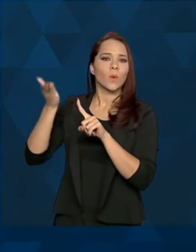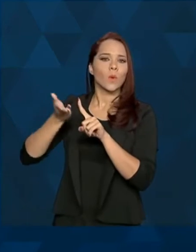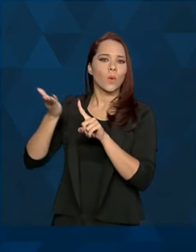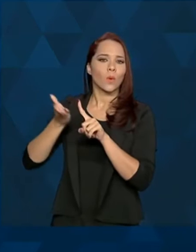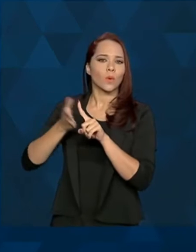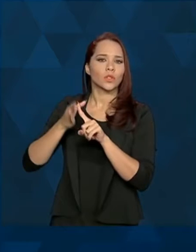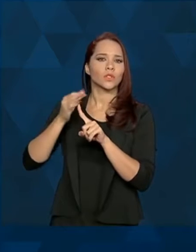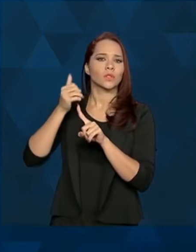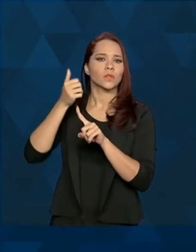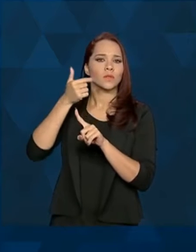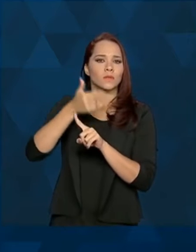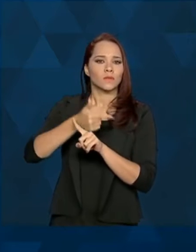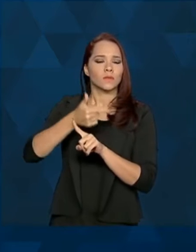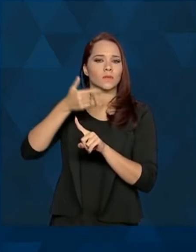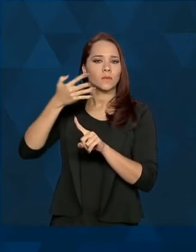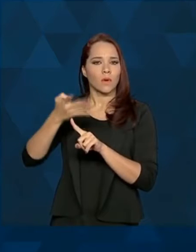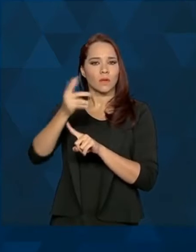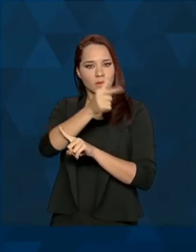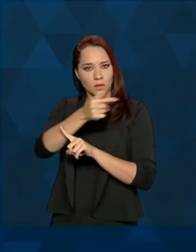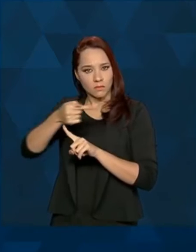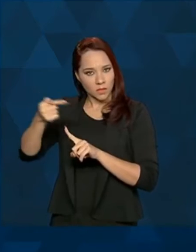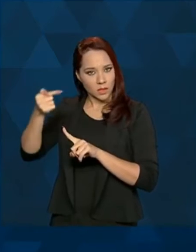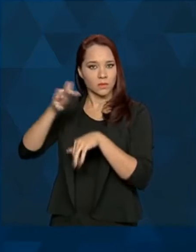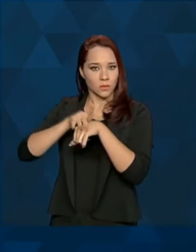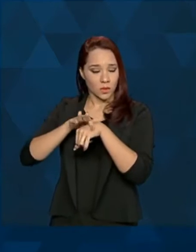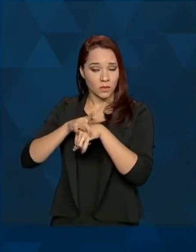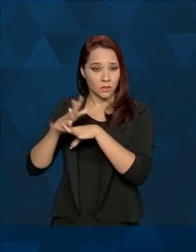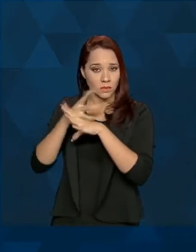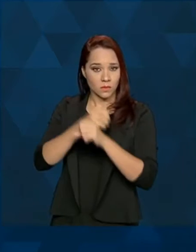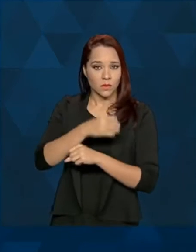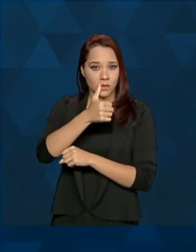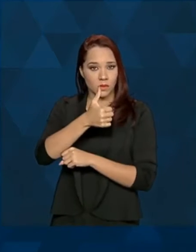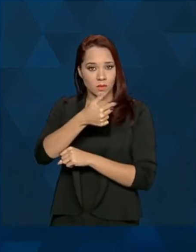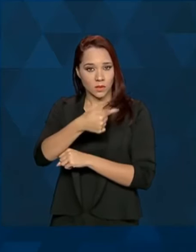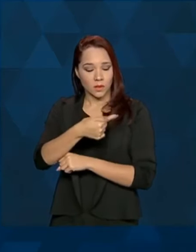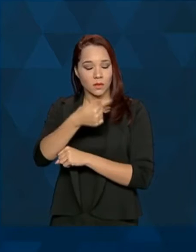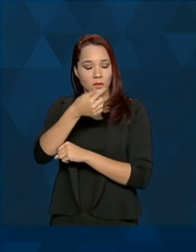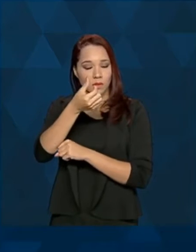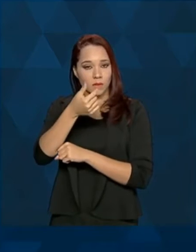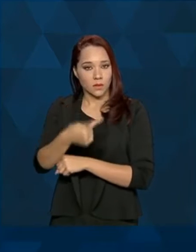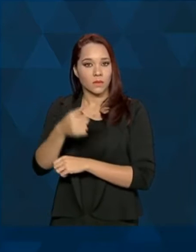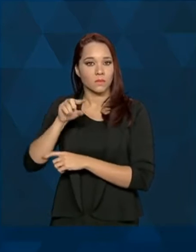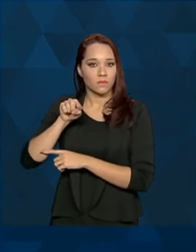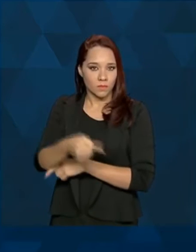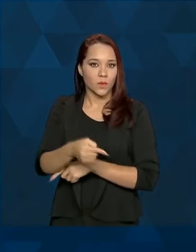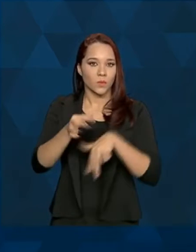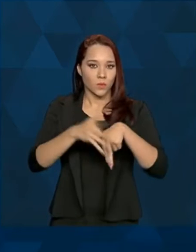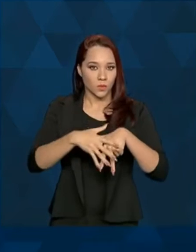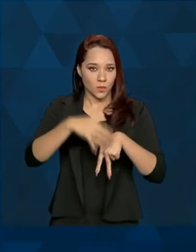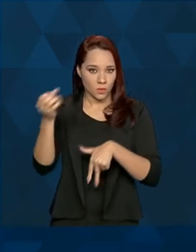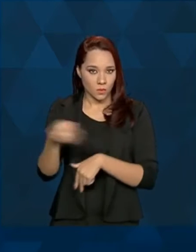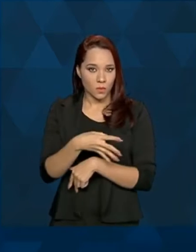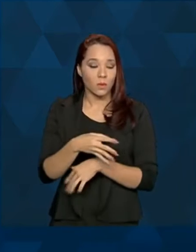na 24ª semana epidemiológica, com 177 mil casos novos, mas